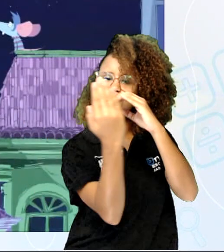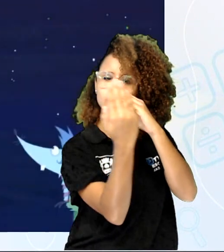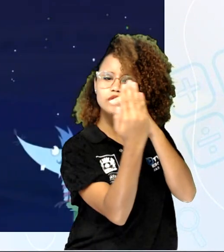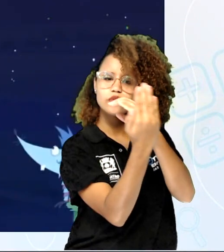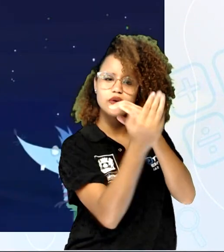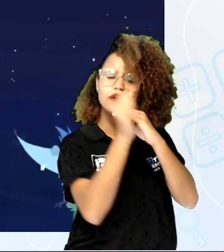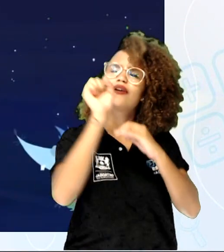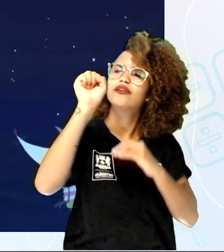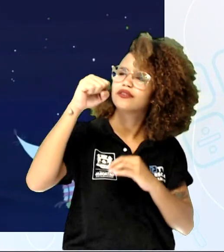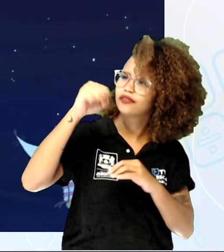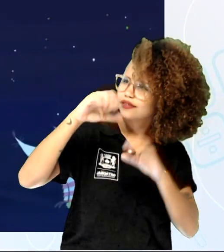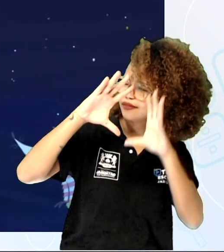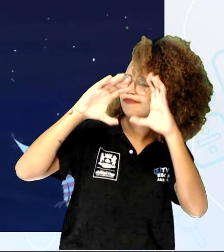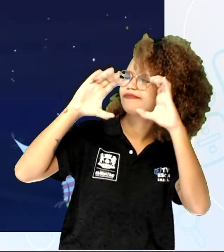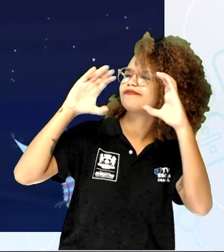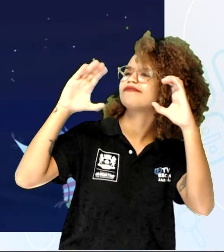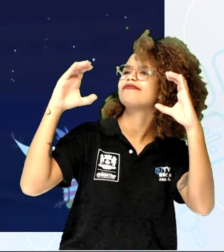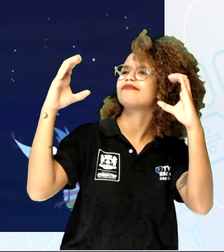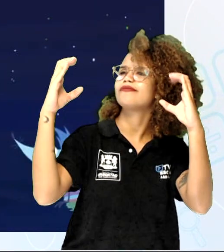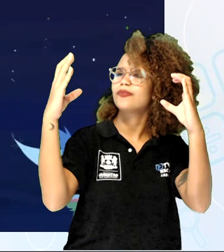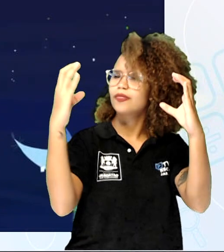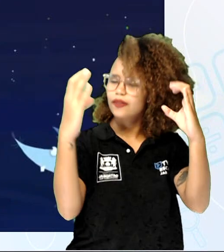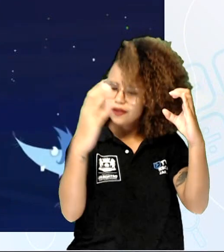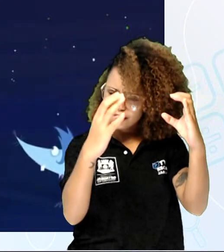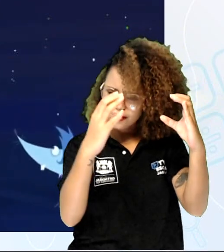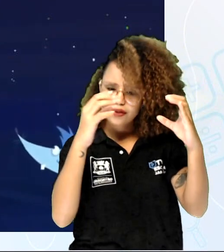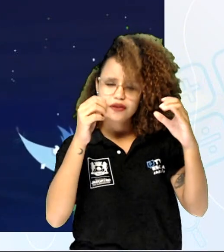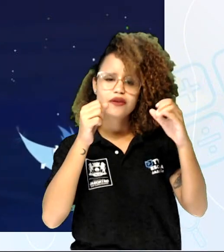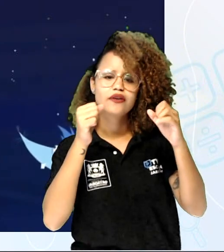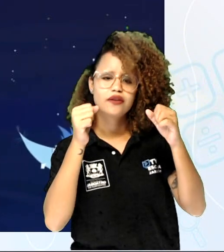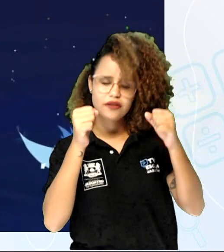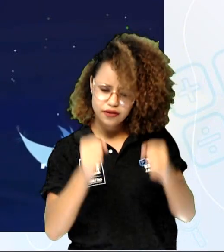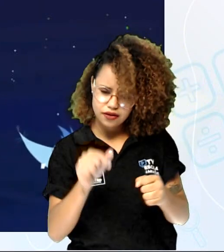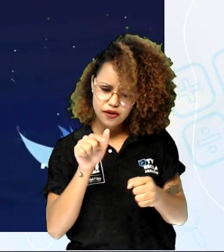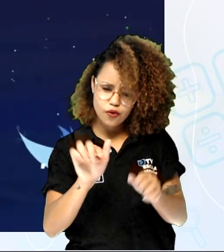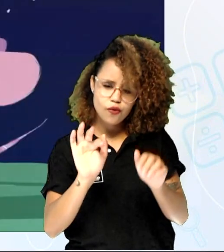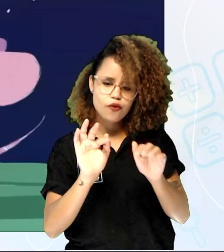sim, nuvem faceira, é que lhe fará